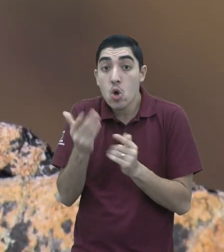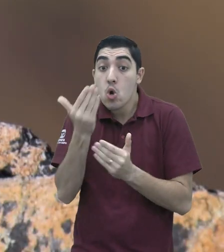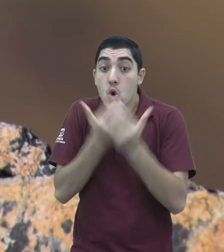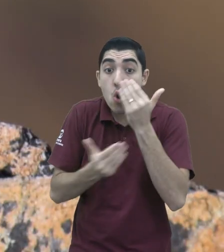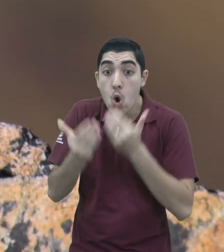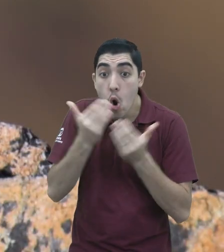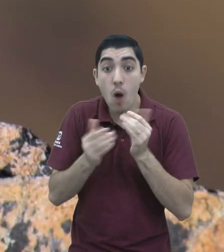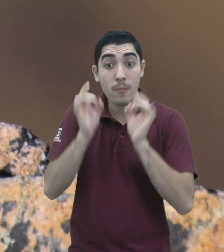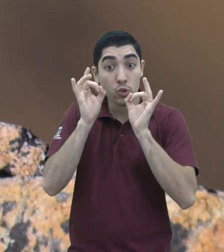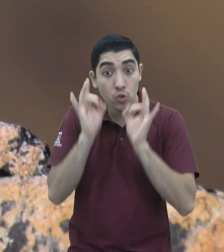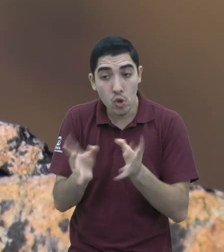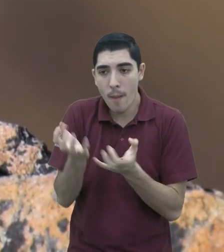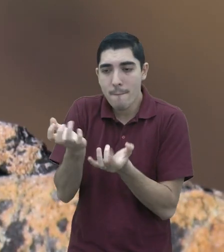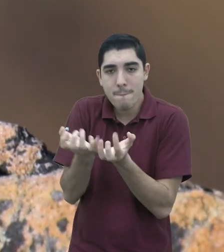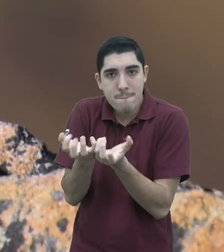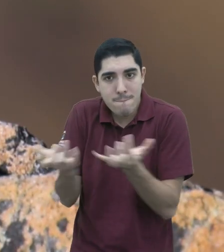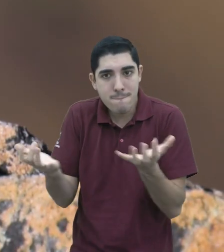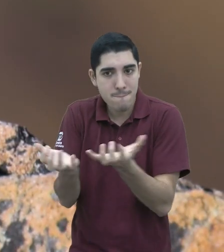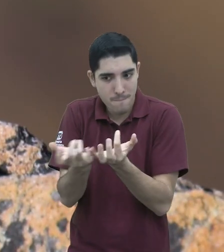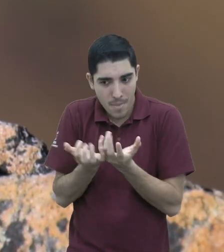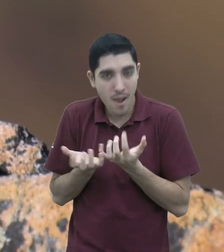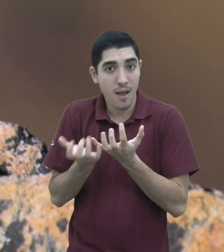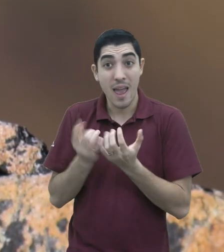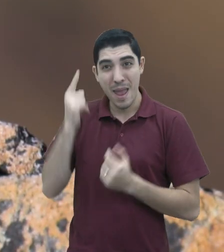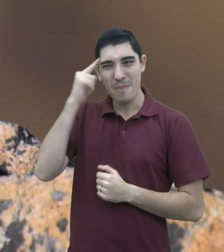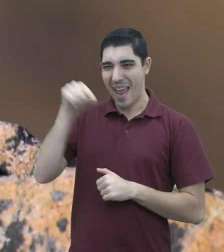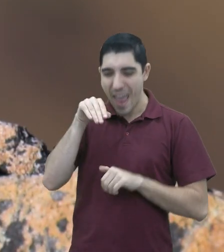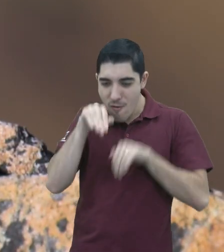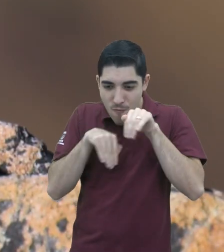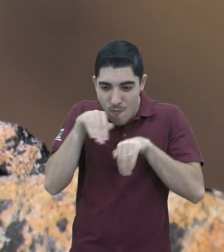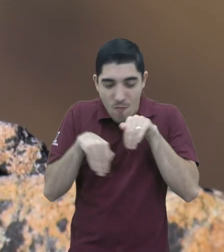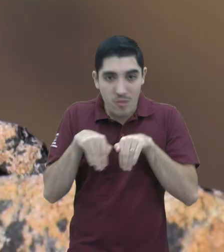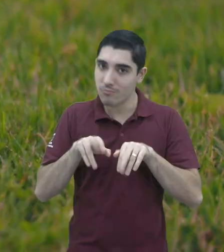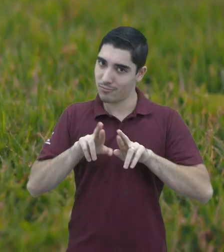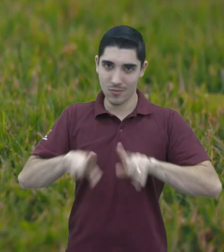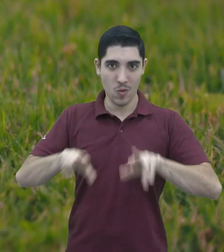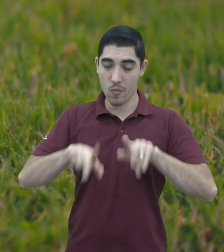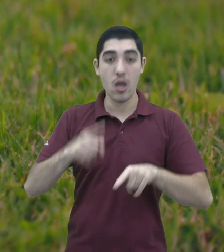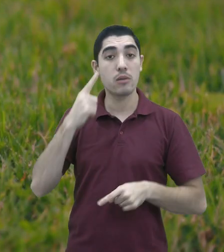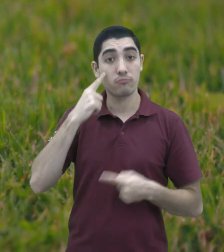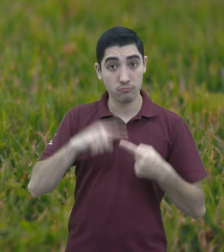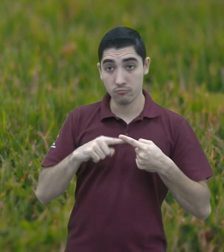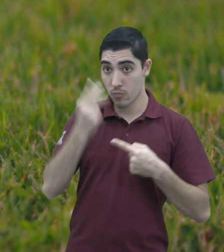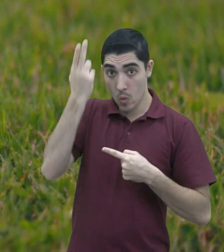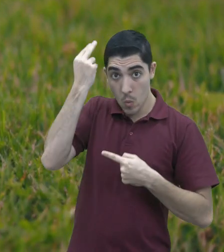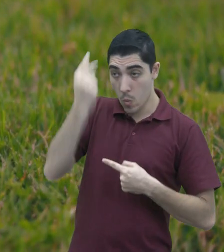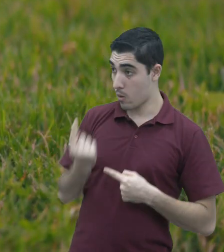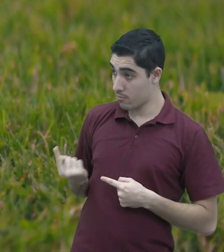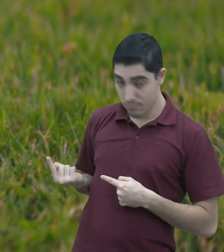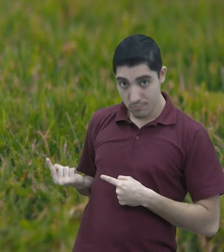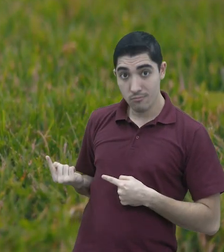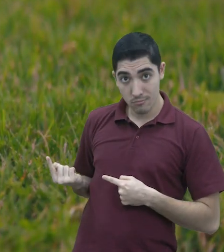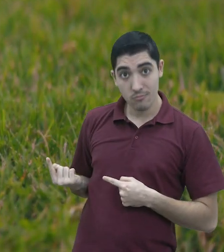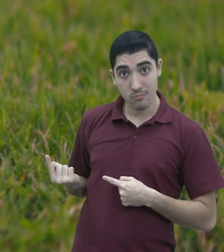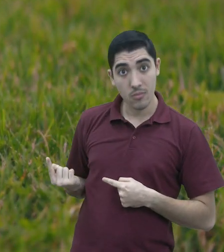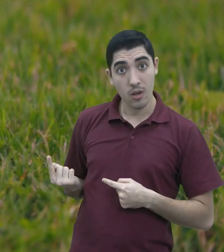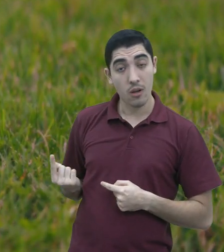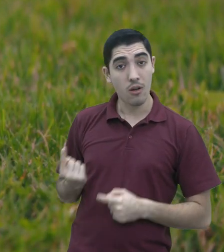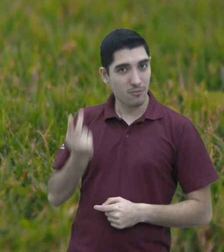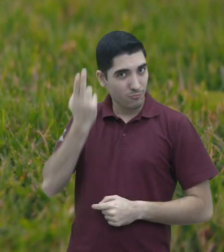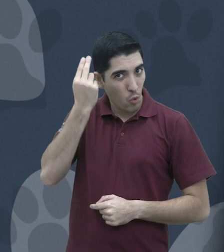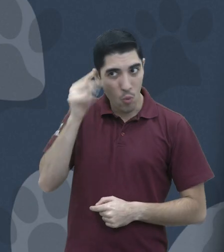Muita gente até pensa que eles são roedores, mas eles não são. Entre eles estão as lebres e